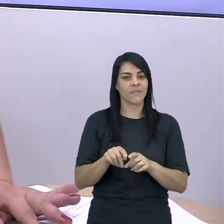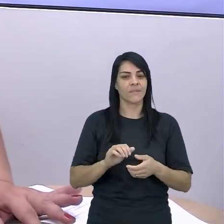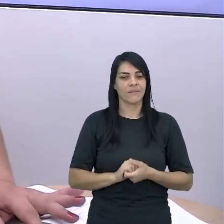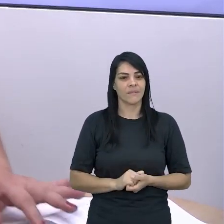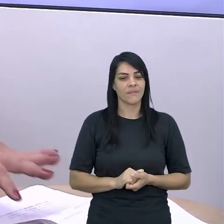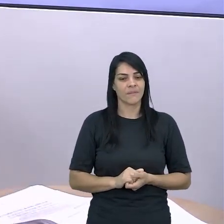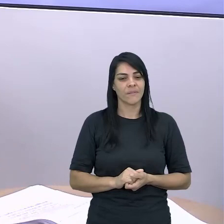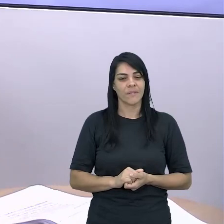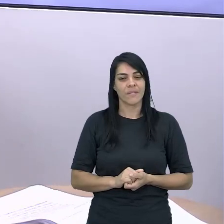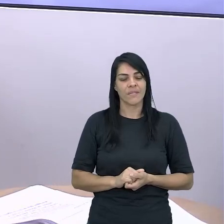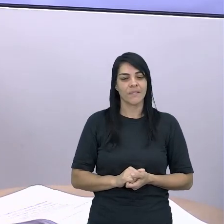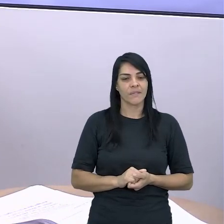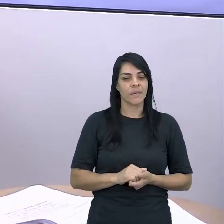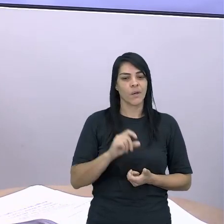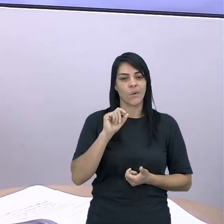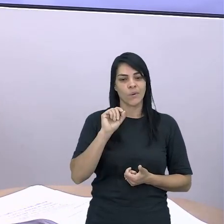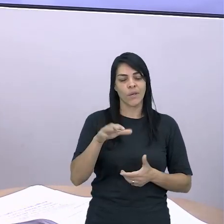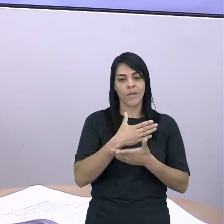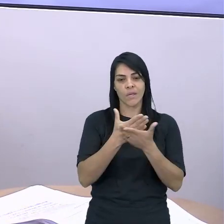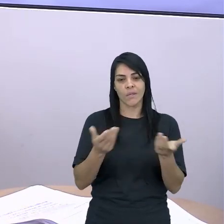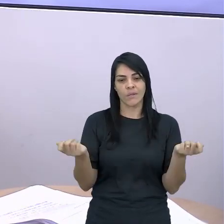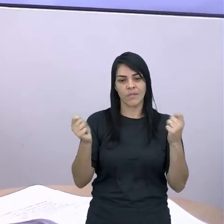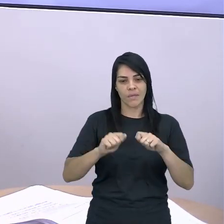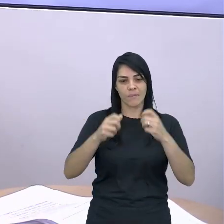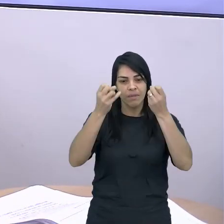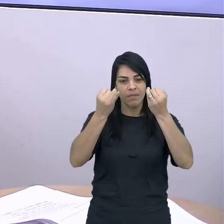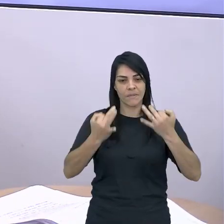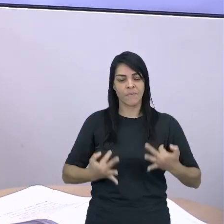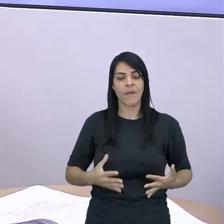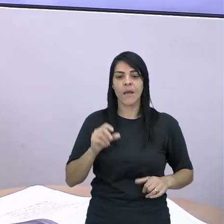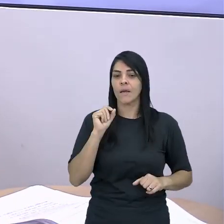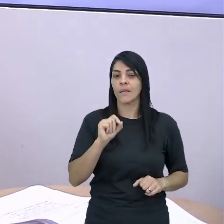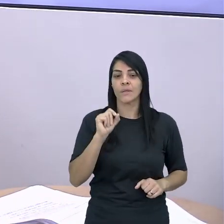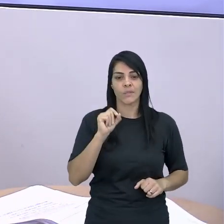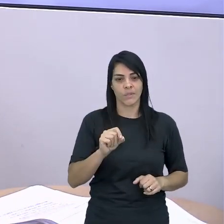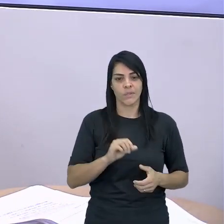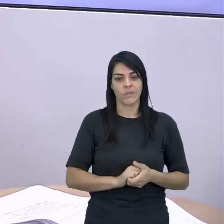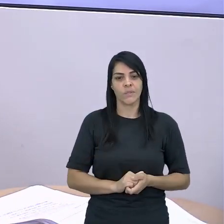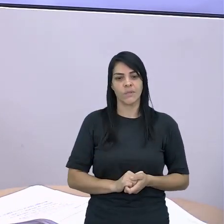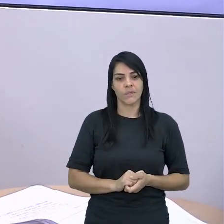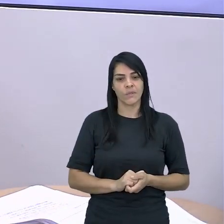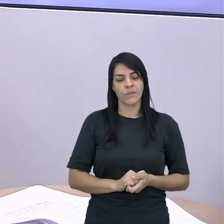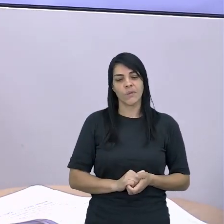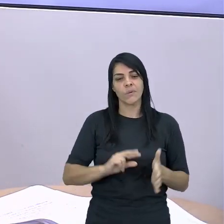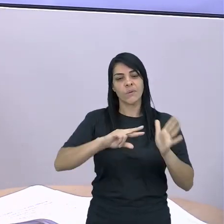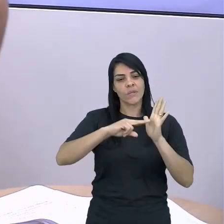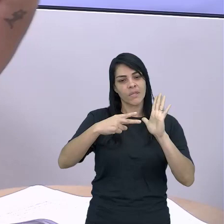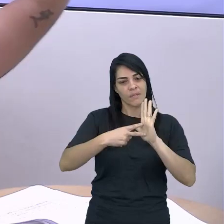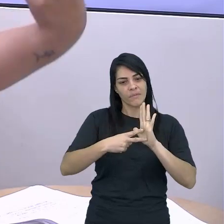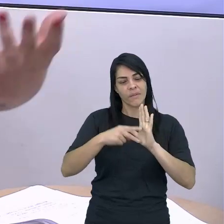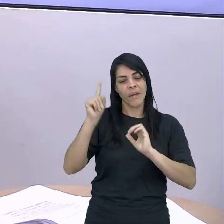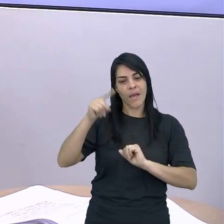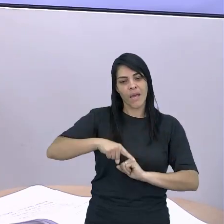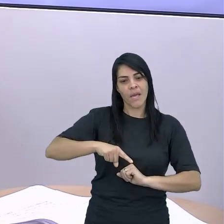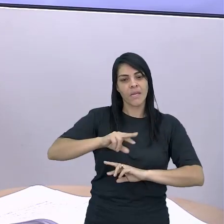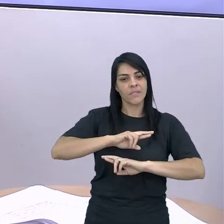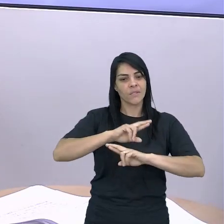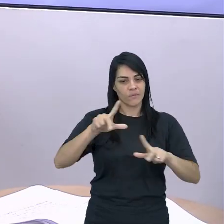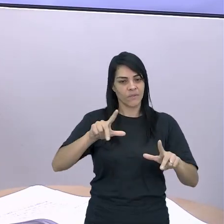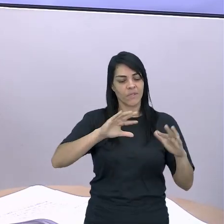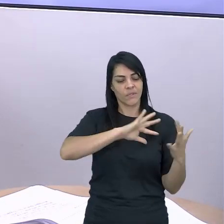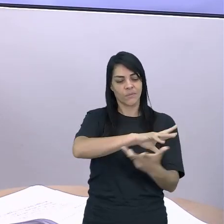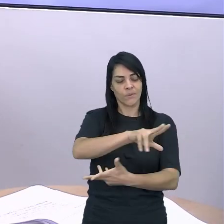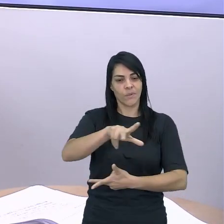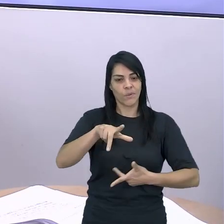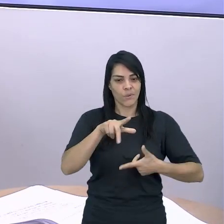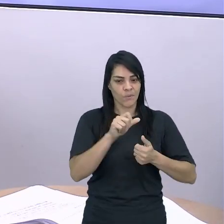vai mudar. O que a gente pode explicar para eles é que os símbolos são diferentes pelo mundo,